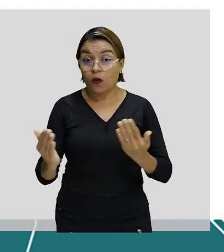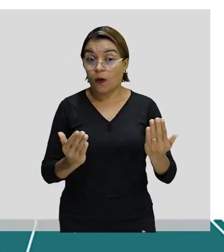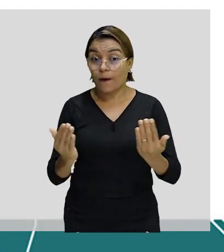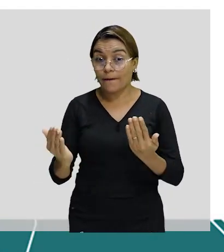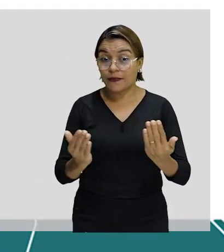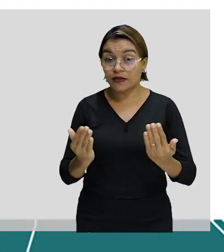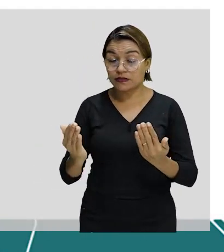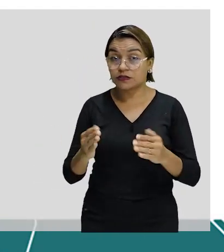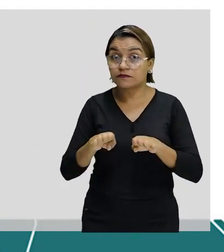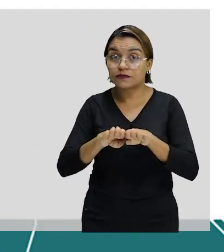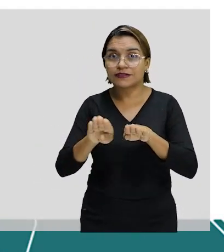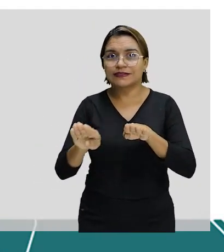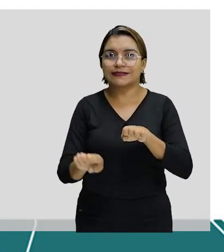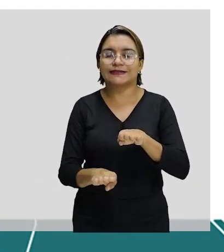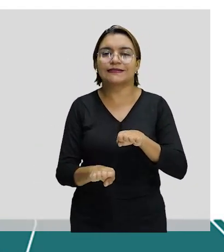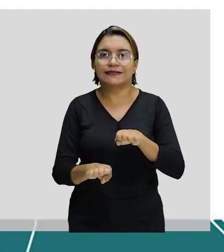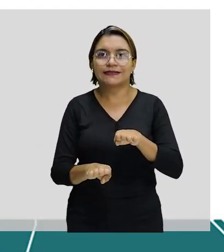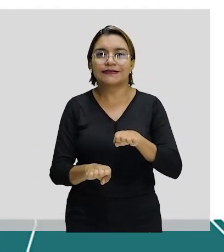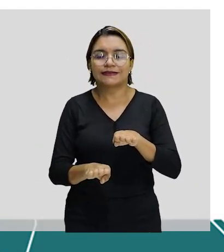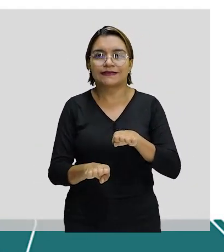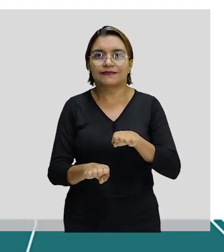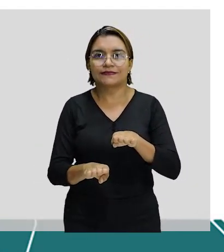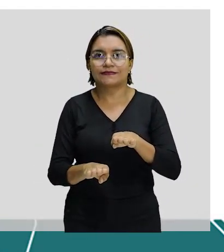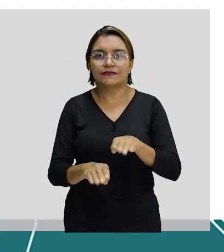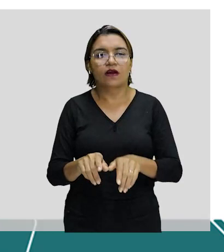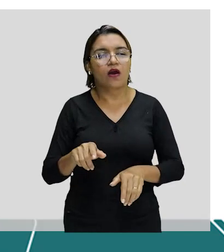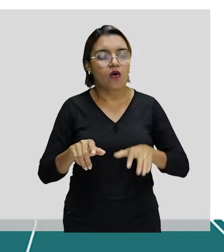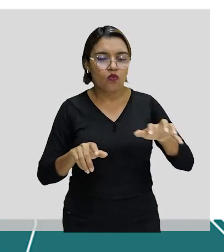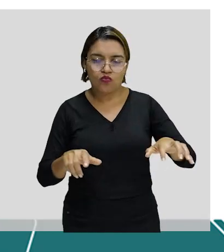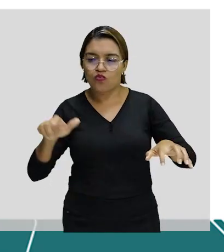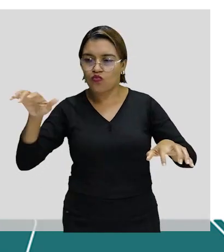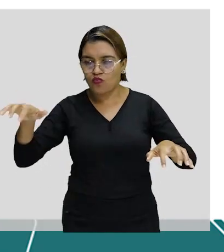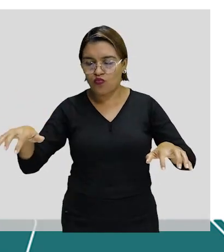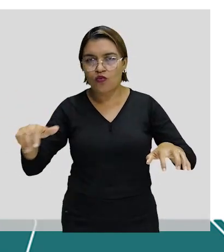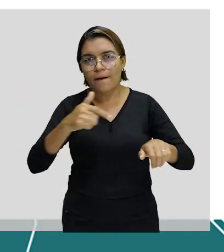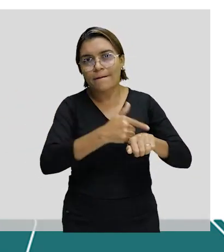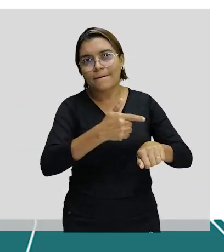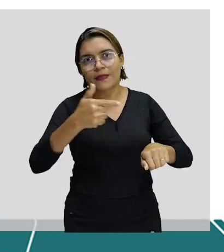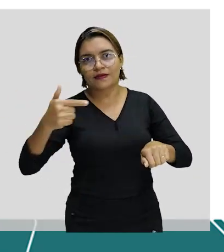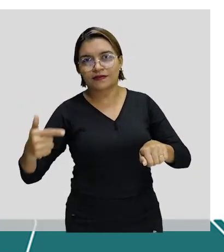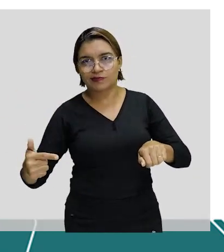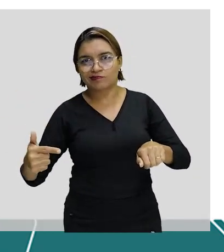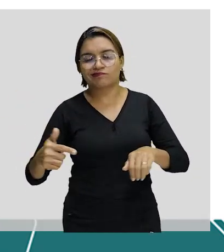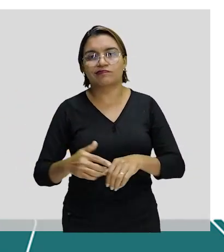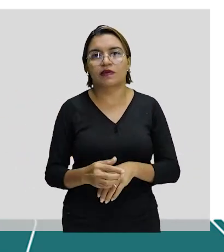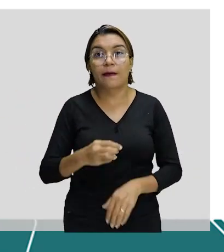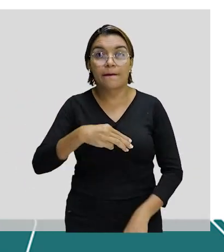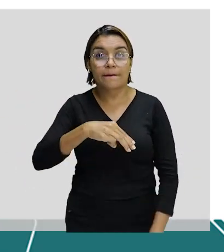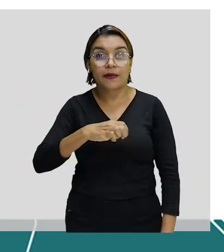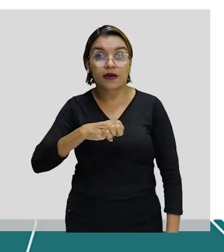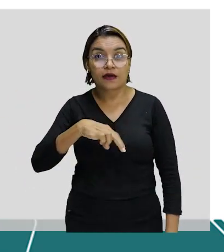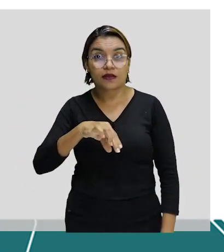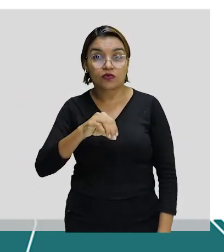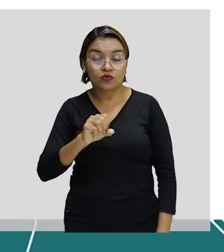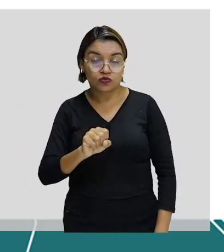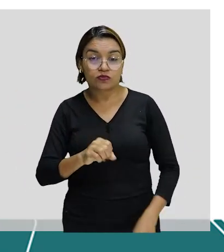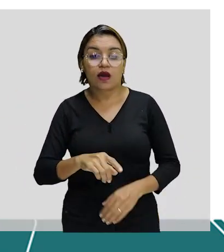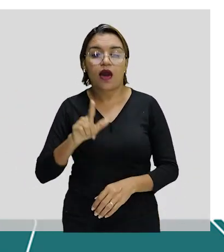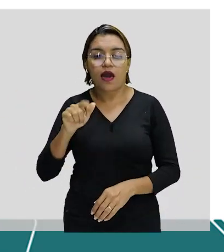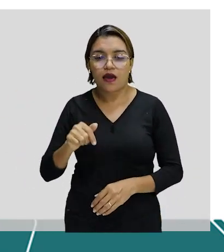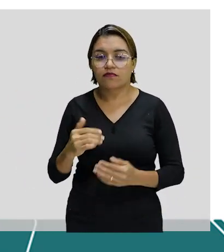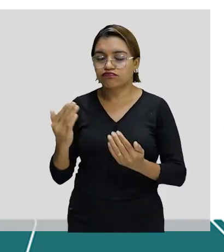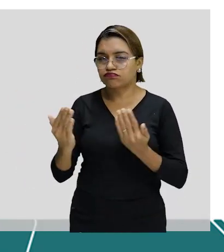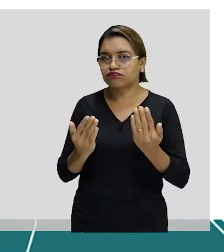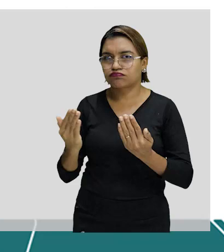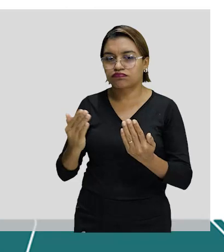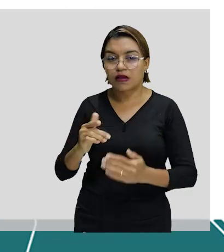de inferioridade, um vai ser menos do que o outro. Menos em inglês, no grau comparativo, é a